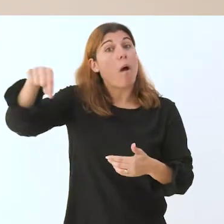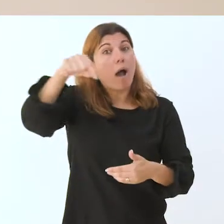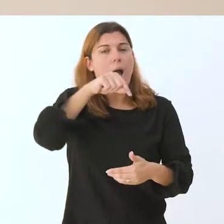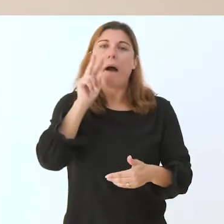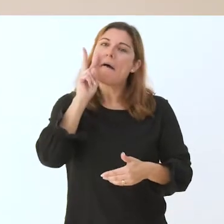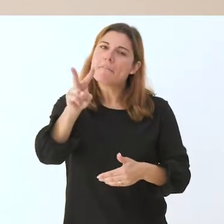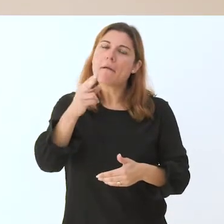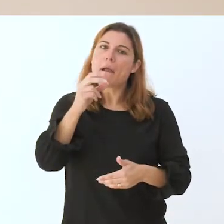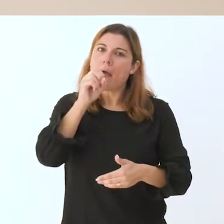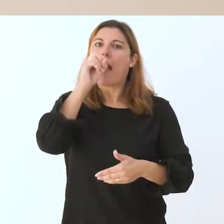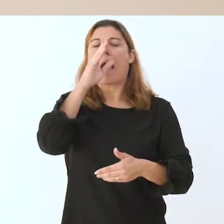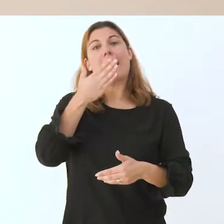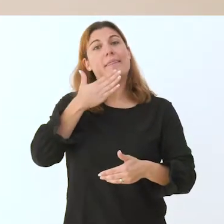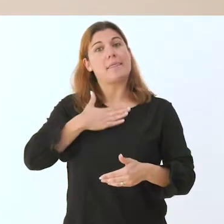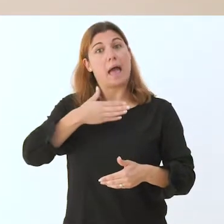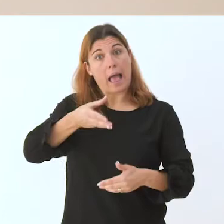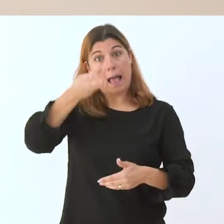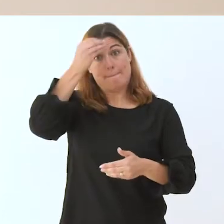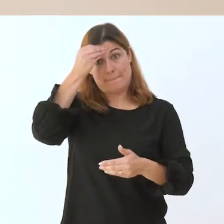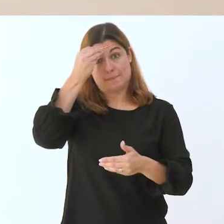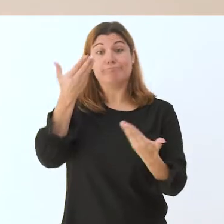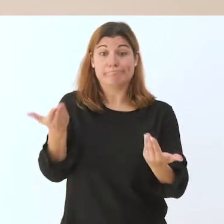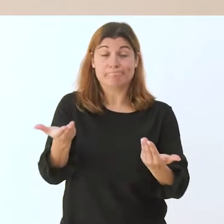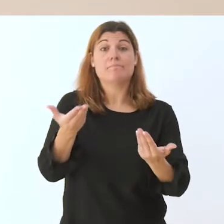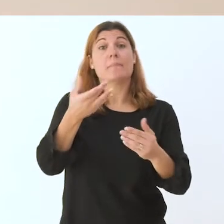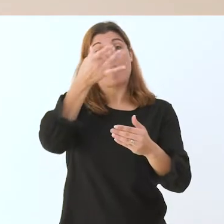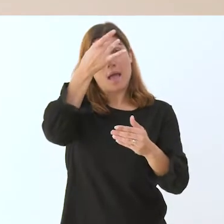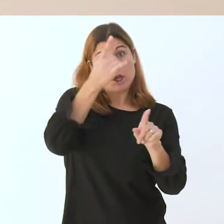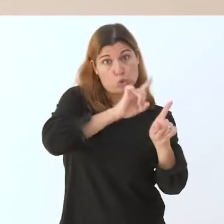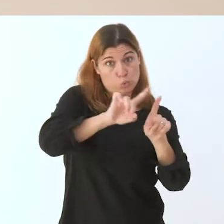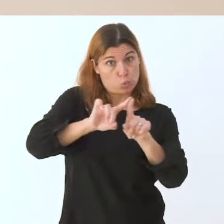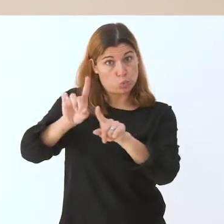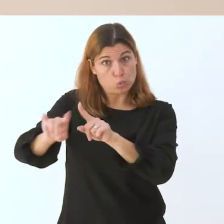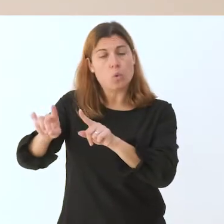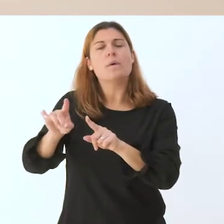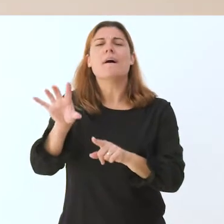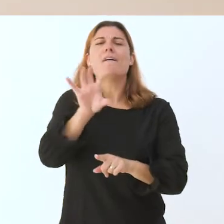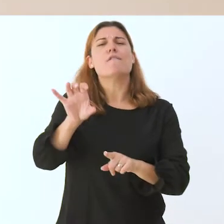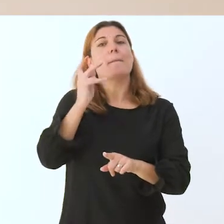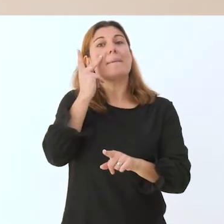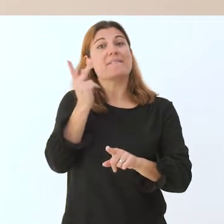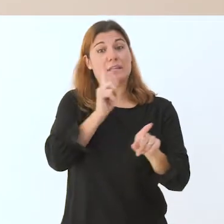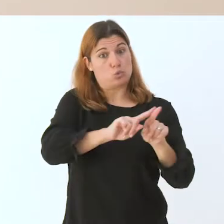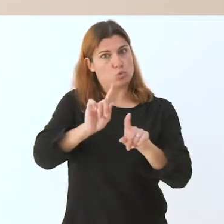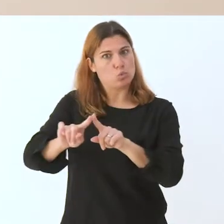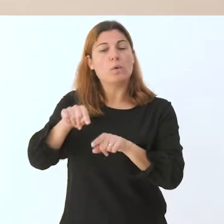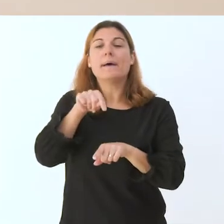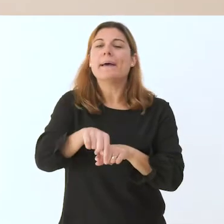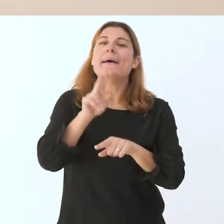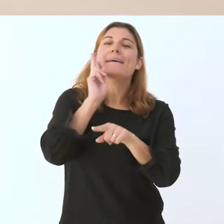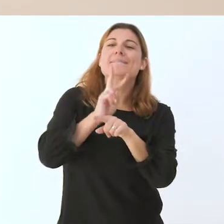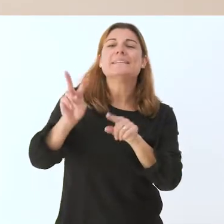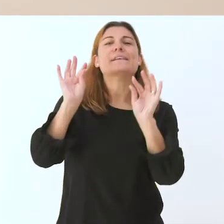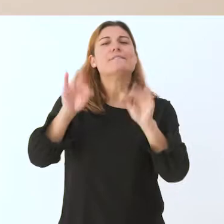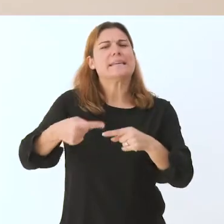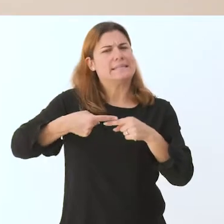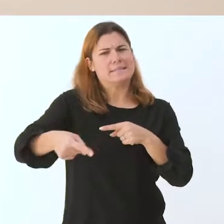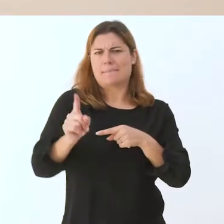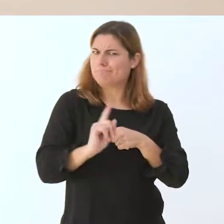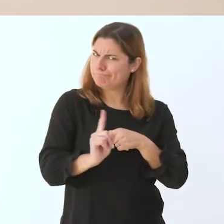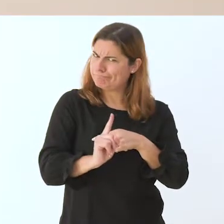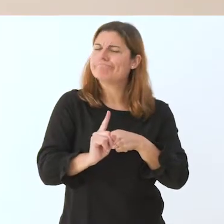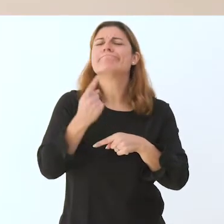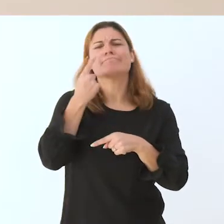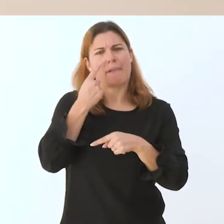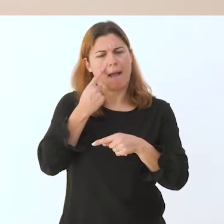para certas pessoas, foi um aprendizado. Com esta multiplicidade de entendimentos e formas de viver, a visita não termina